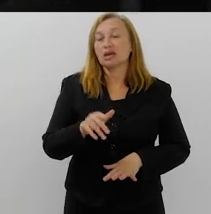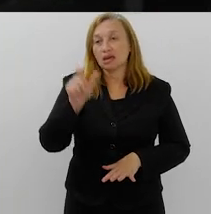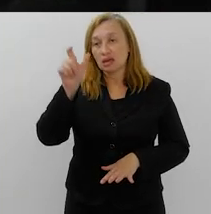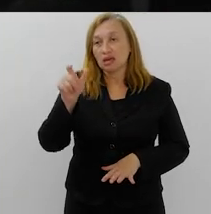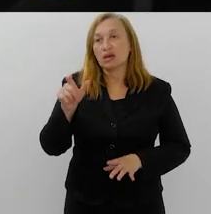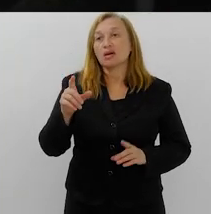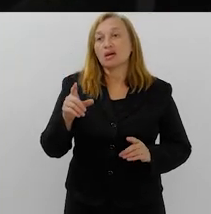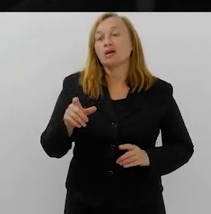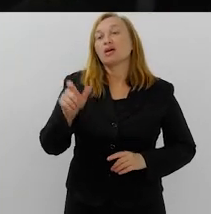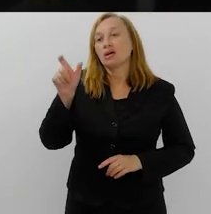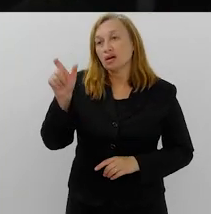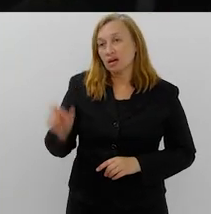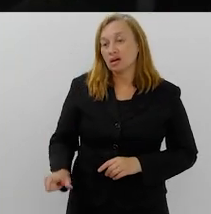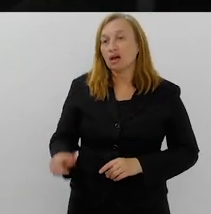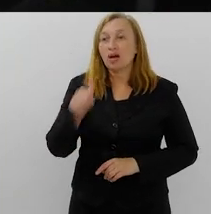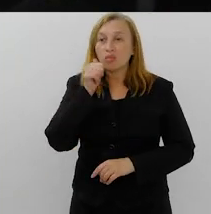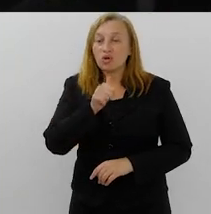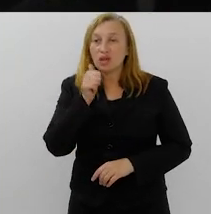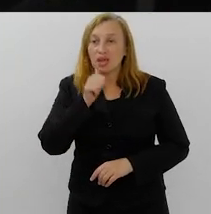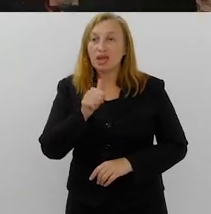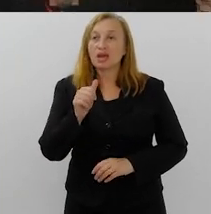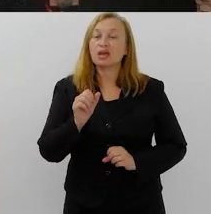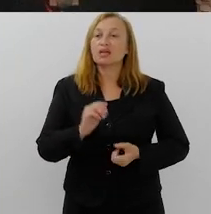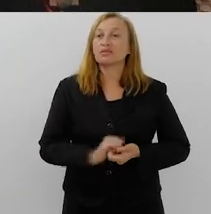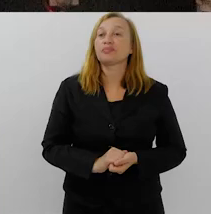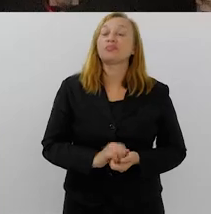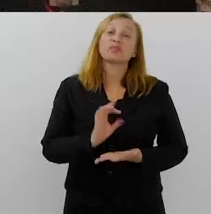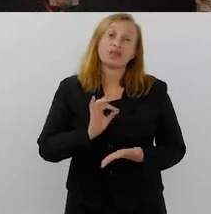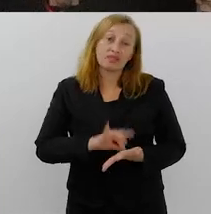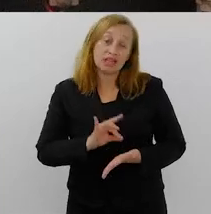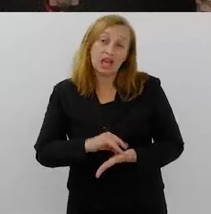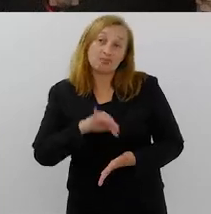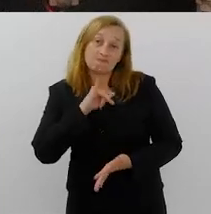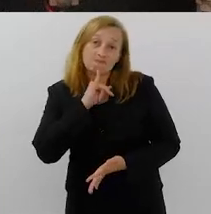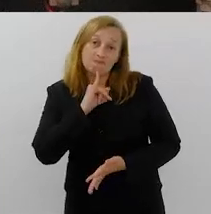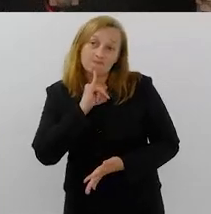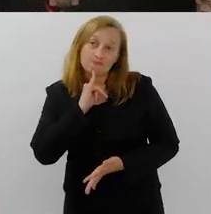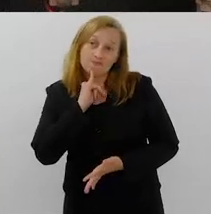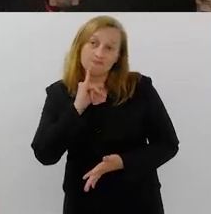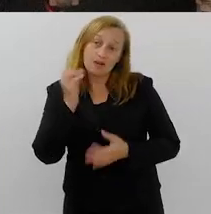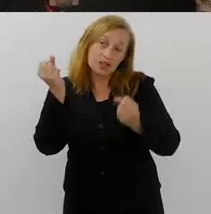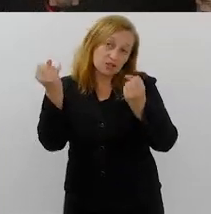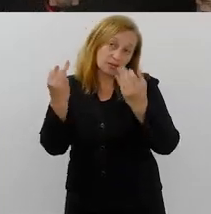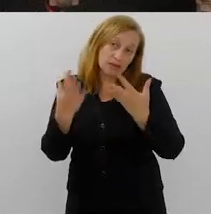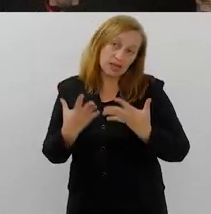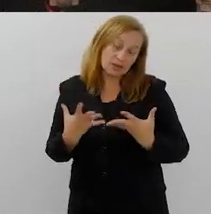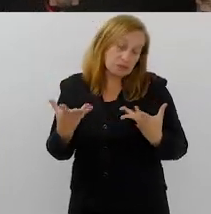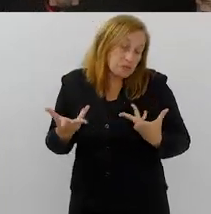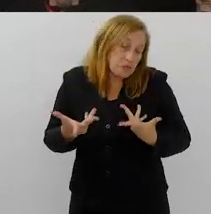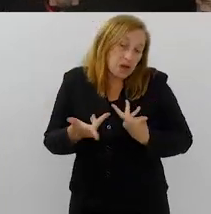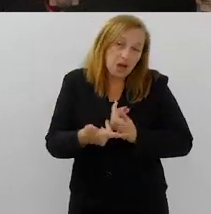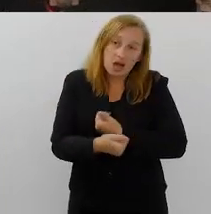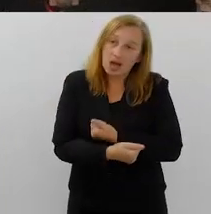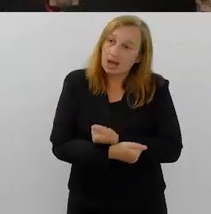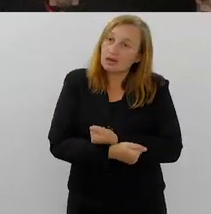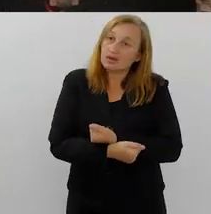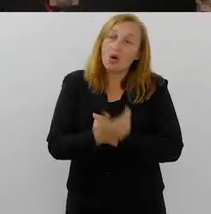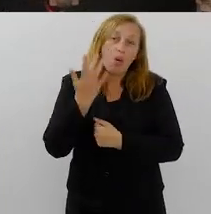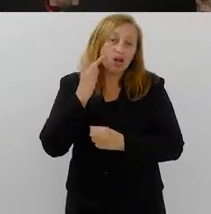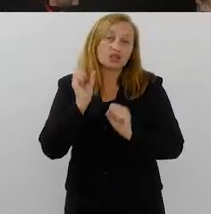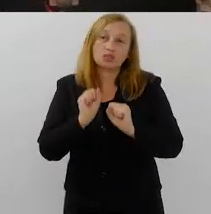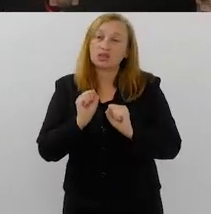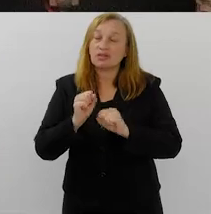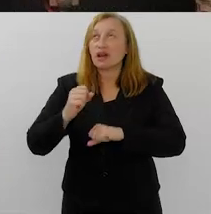sim n na mortalidade dos pacientes iso é verdade infelizmente né os esclarecimentos